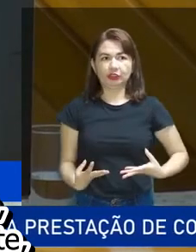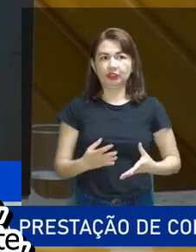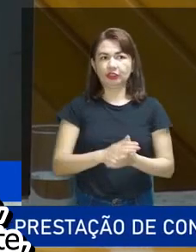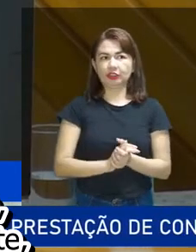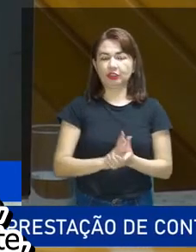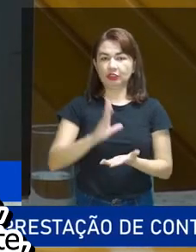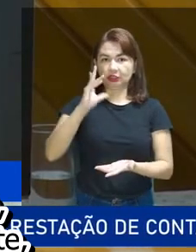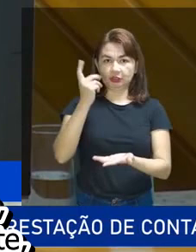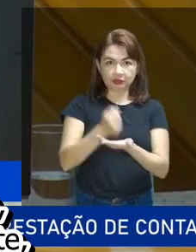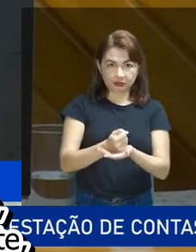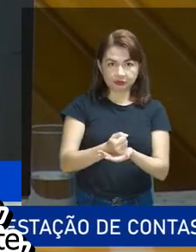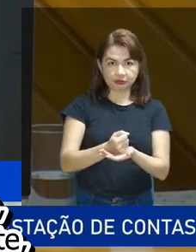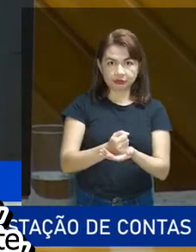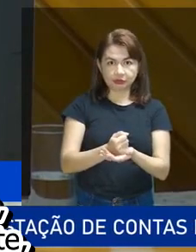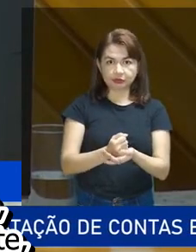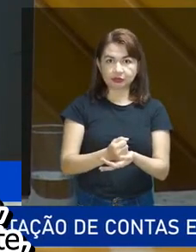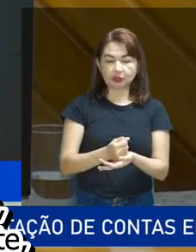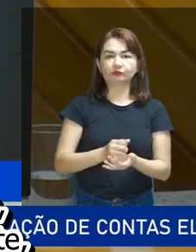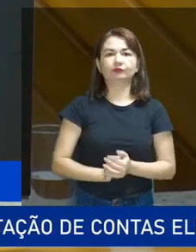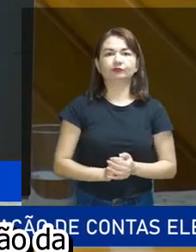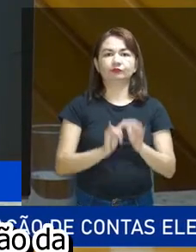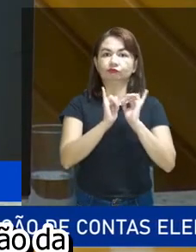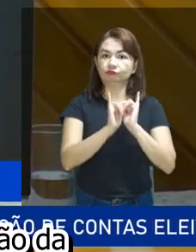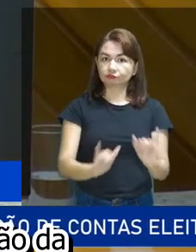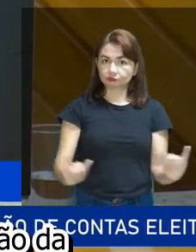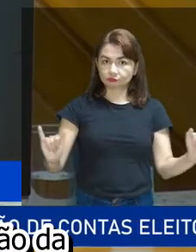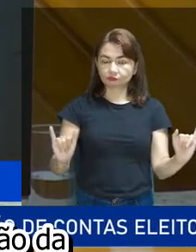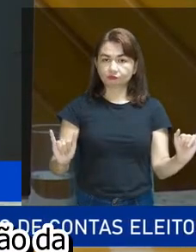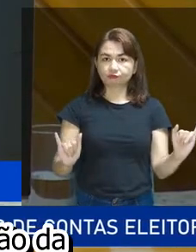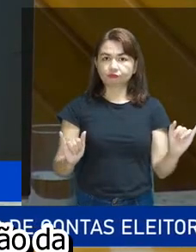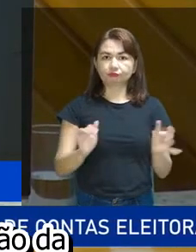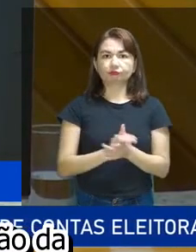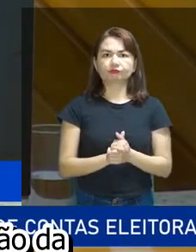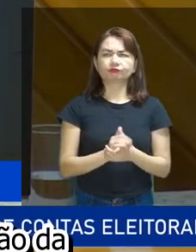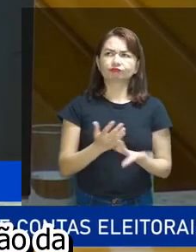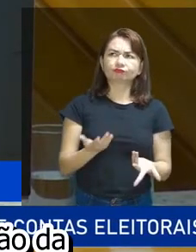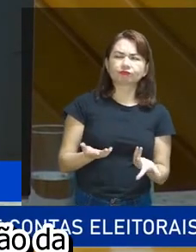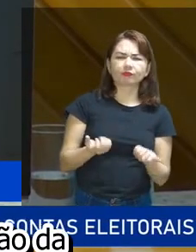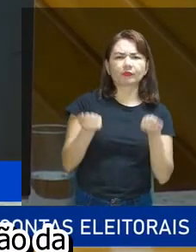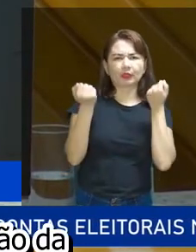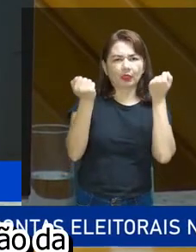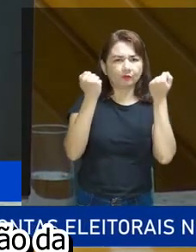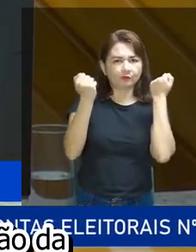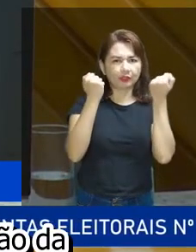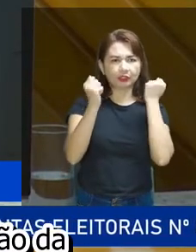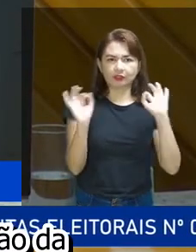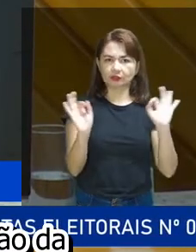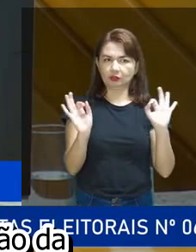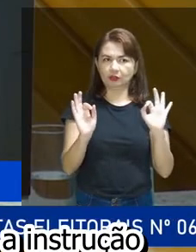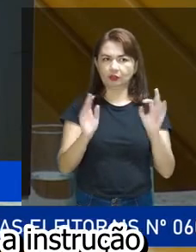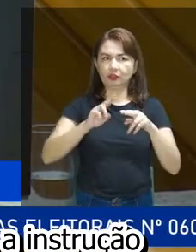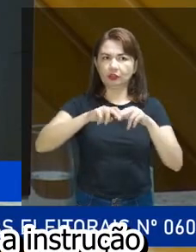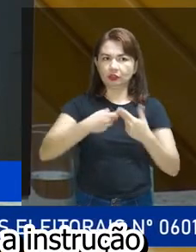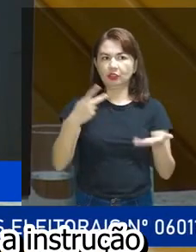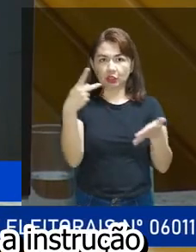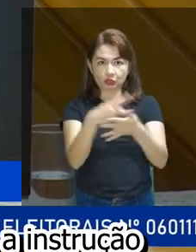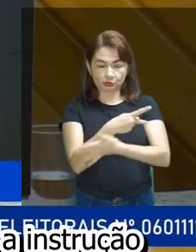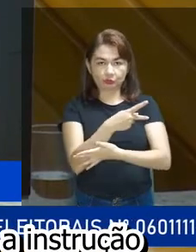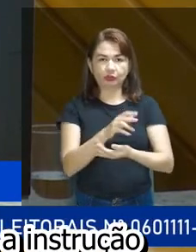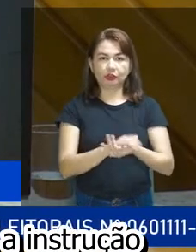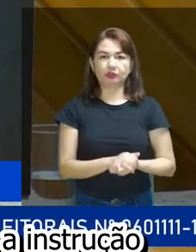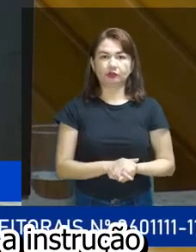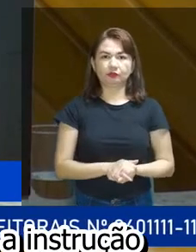decisão afirmou taxativamente que as peças não seriam objeto de análise em razão da ocorrência